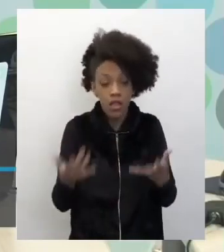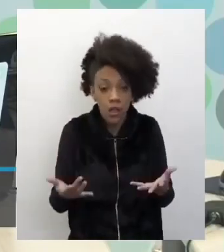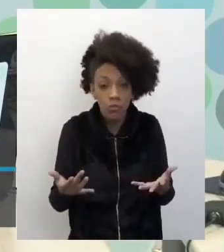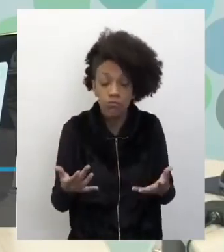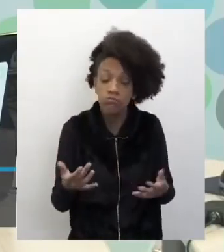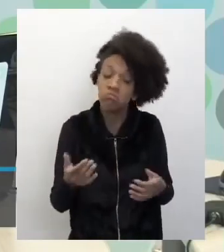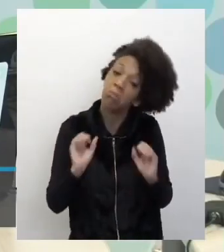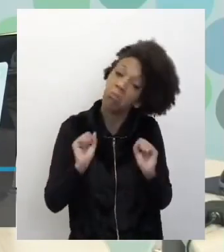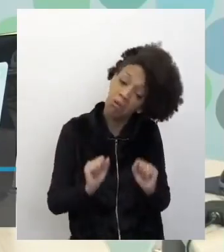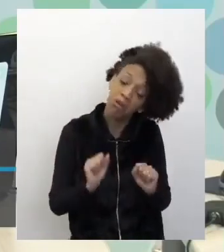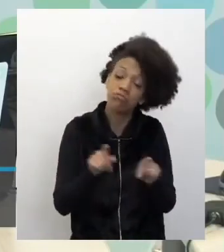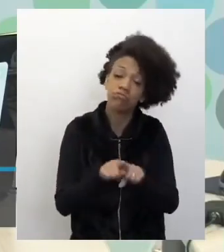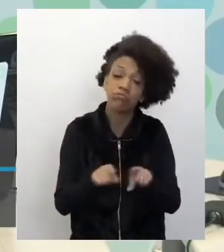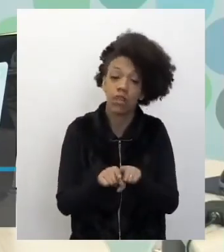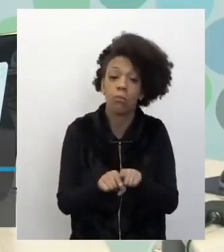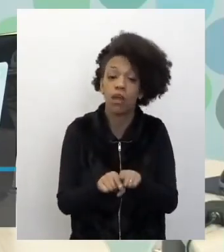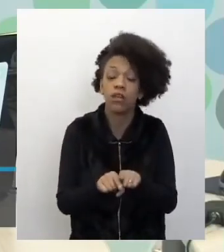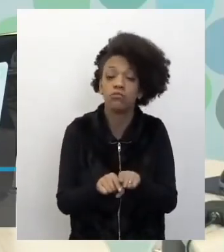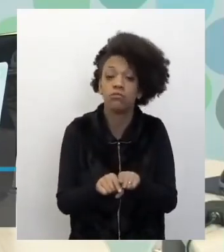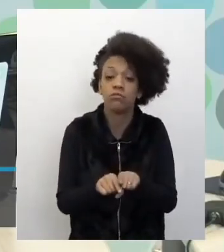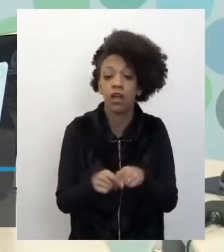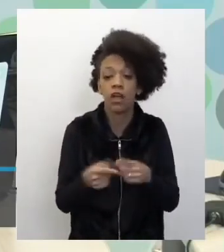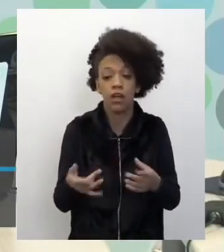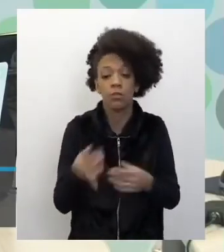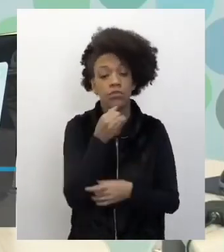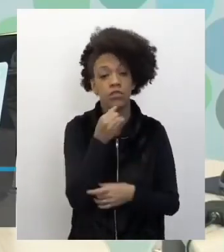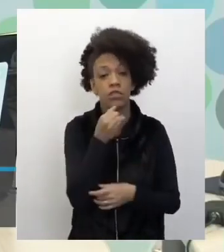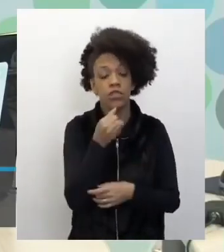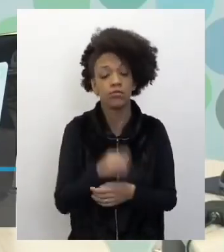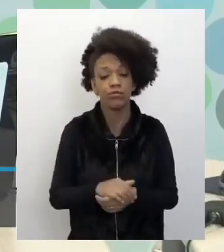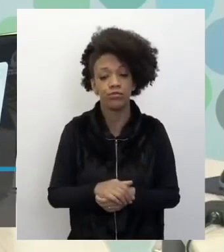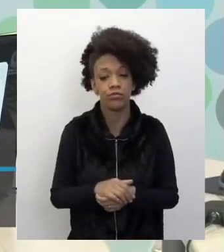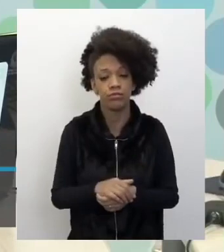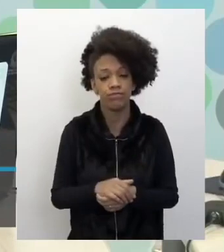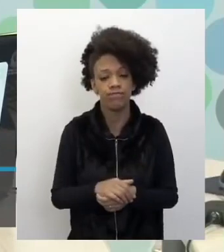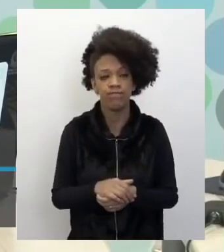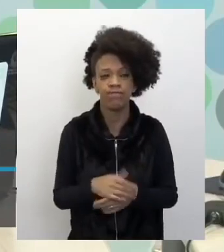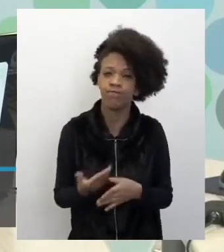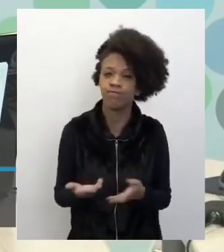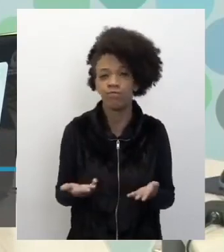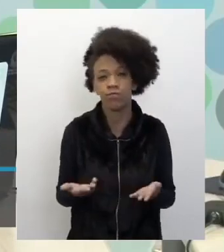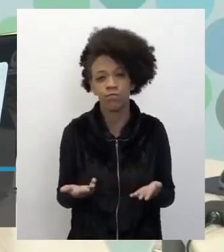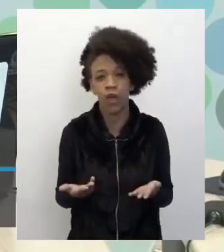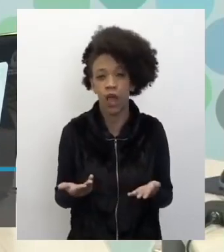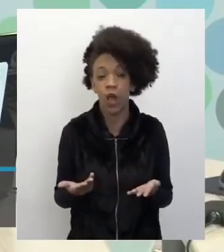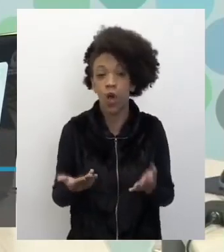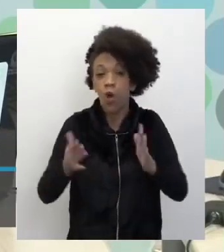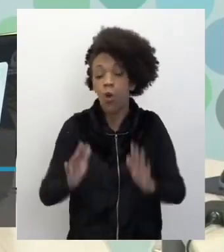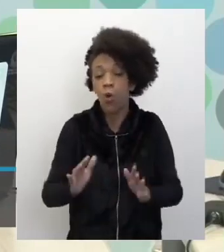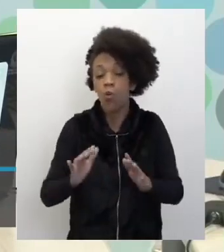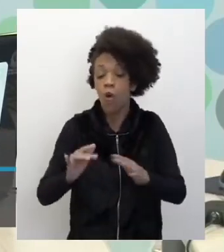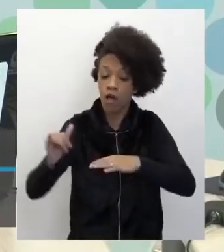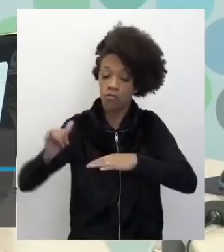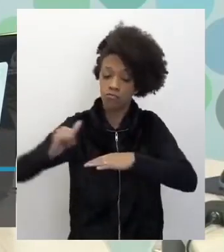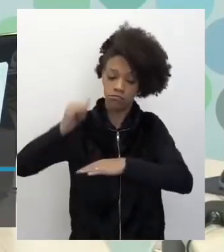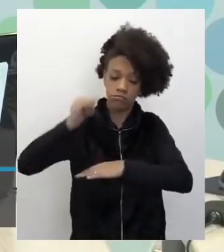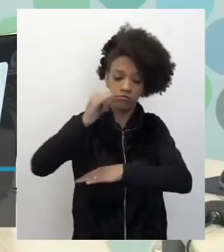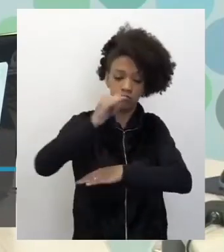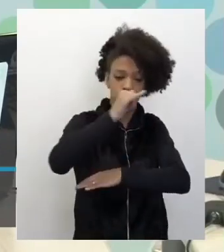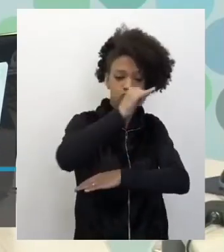pode estar a bordo, por exemplo, de um avião, né? Pode ser uma